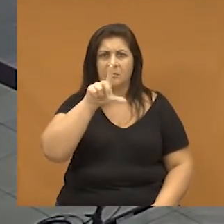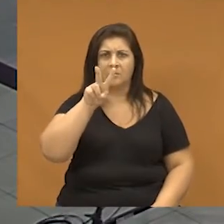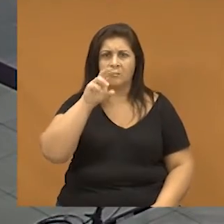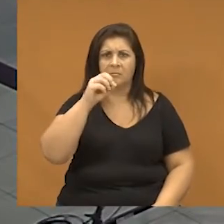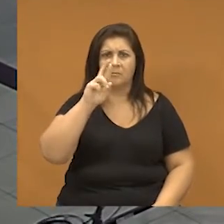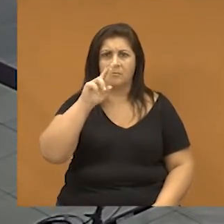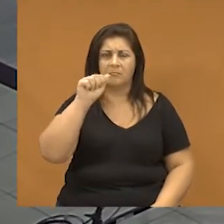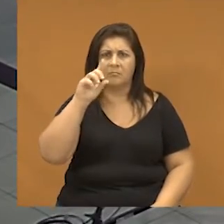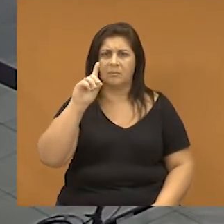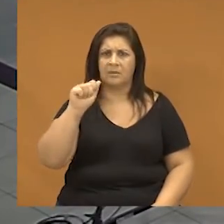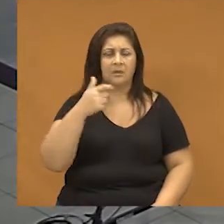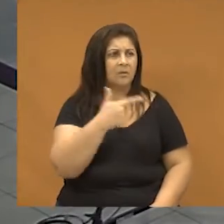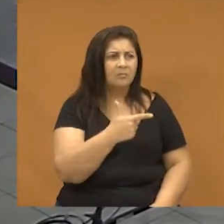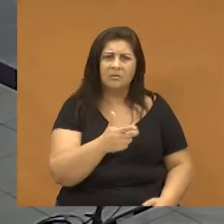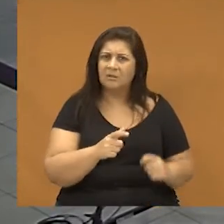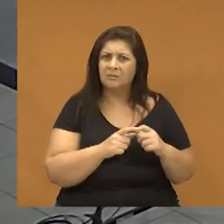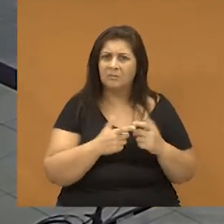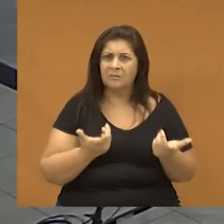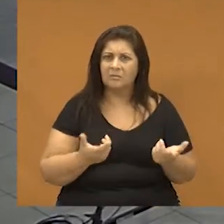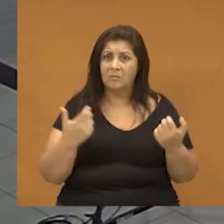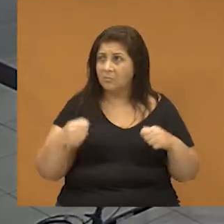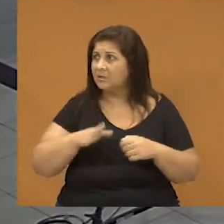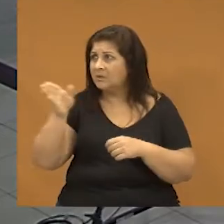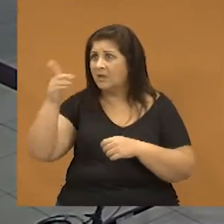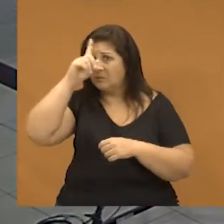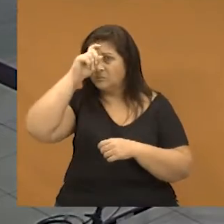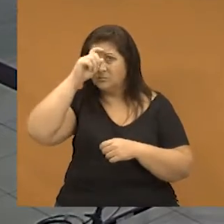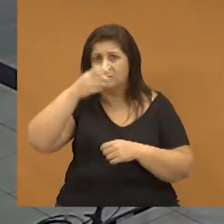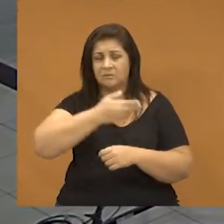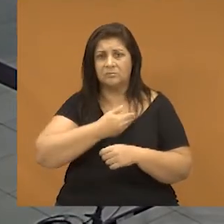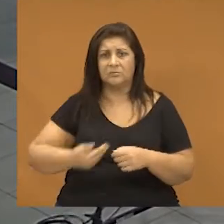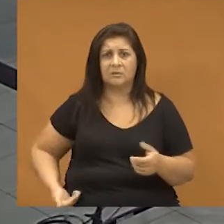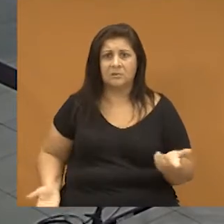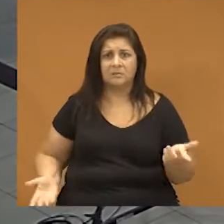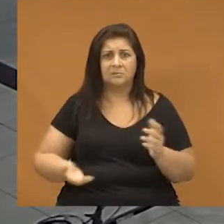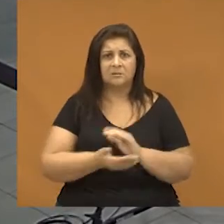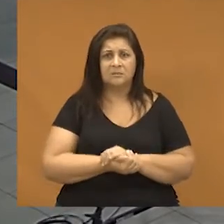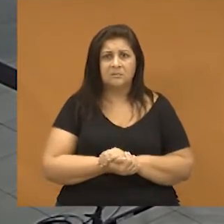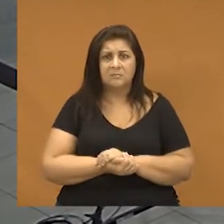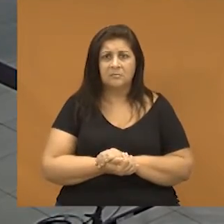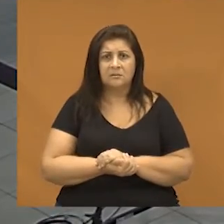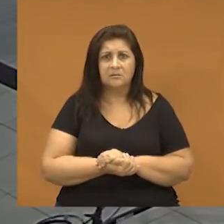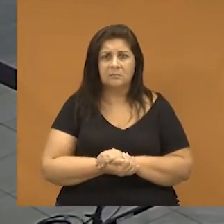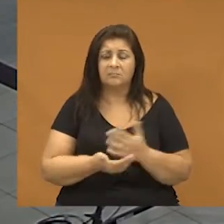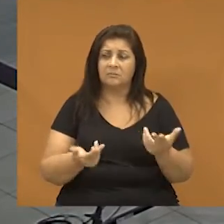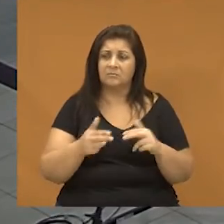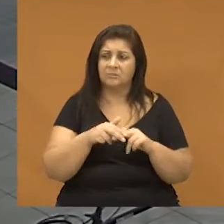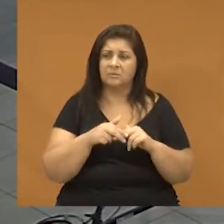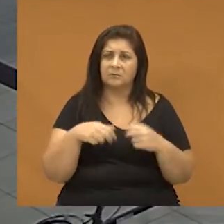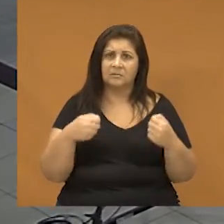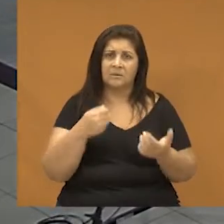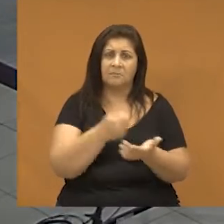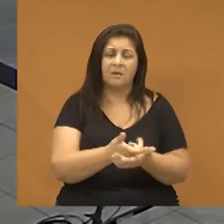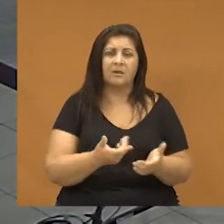também não tem? Tem que vir para Santa Casa para quê? Se o povo tem medo de ir para Santa Casa, por isso que estão pagando o convênio. Então eu quero